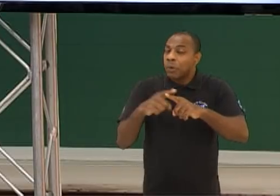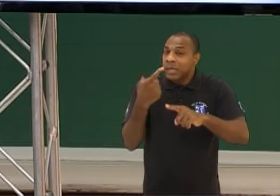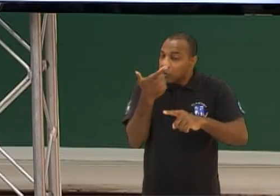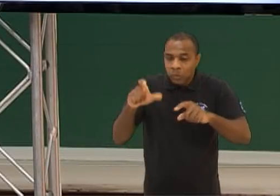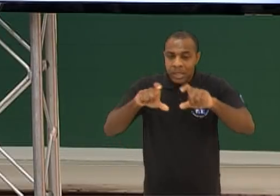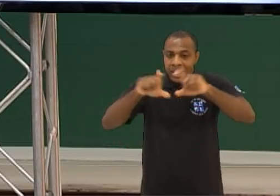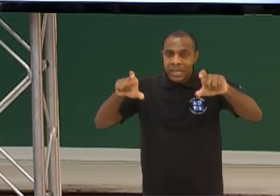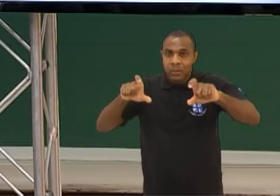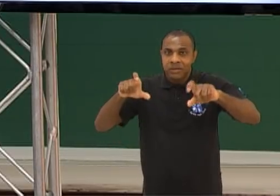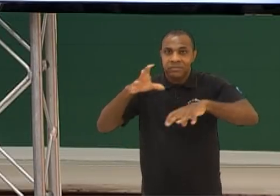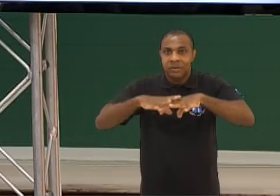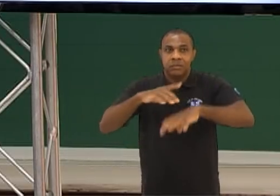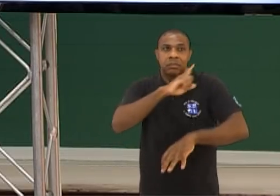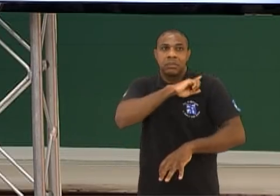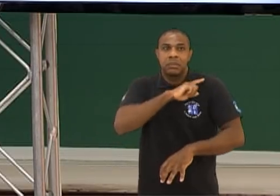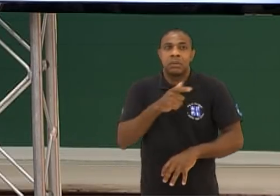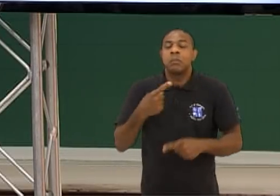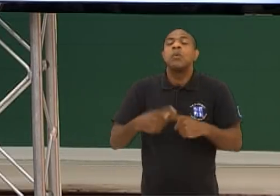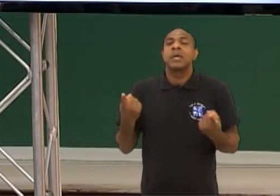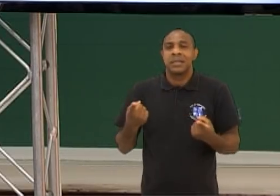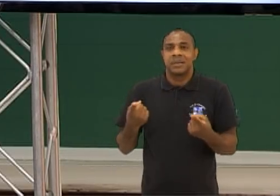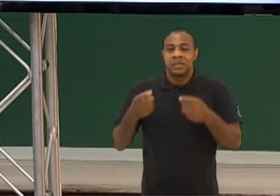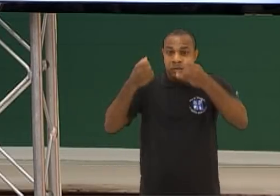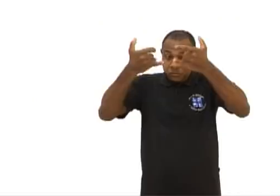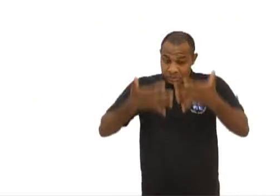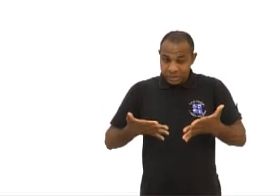vocês, rapidinho aí, e a gente já volta.